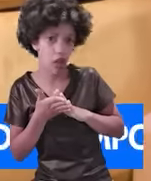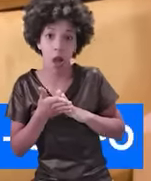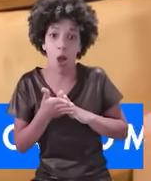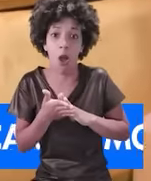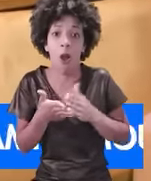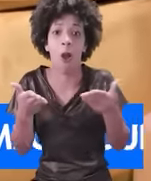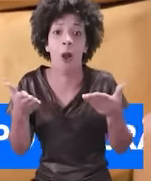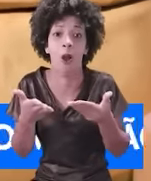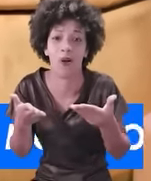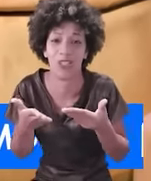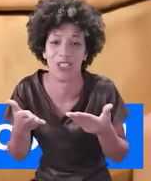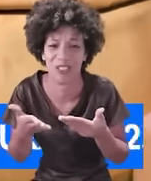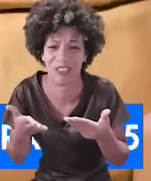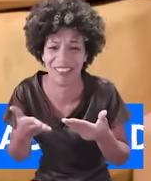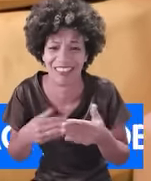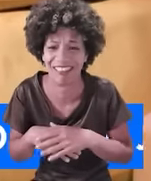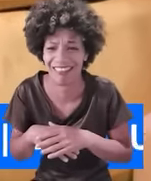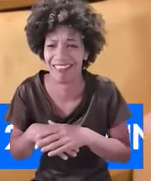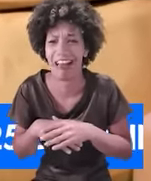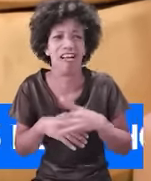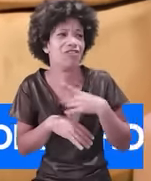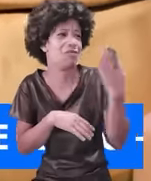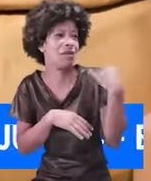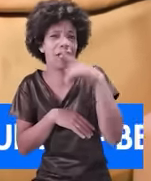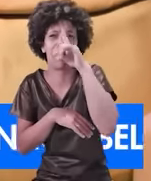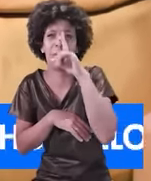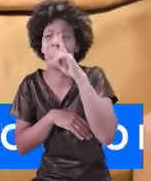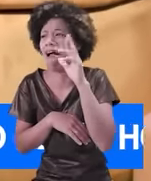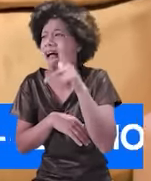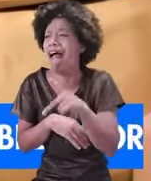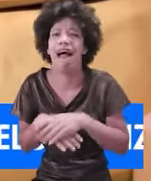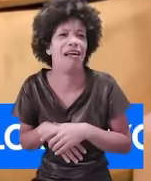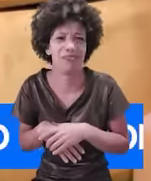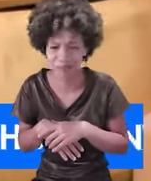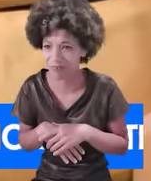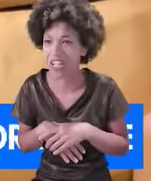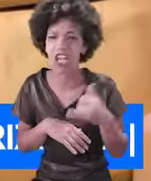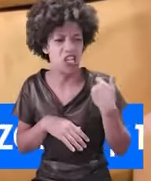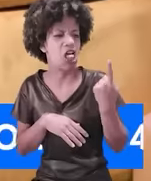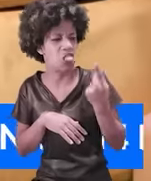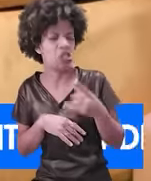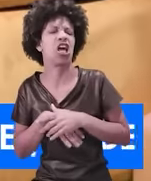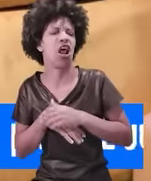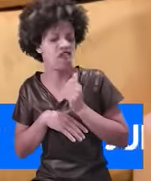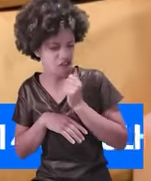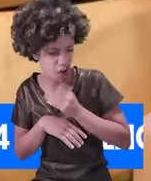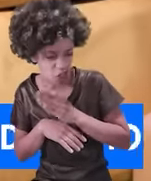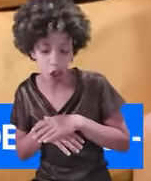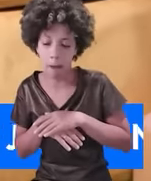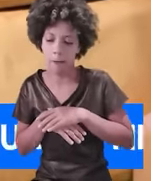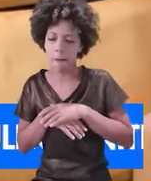hoje em dia e eu que tive um passado perigoso para falou tinha 12 era mano ela